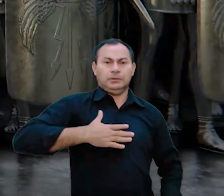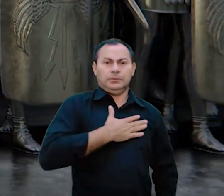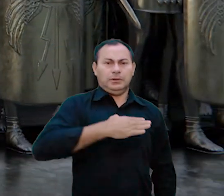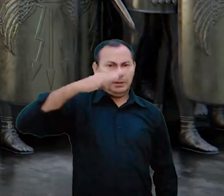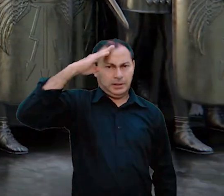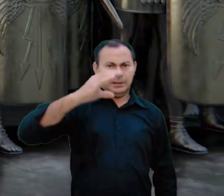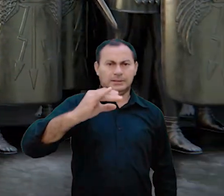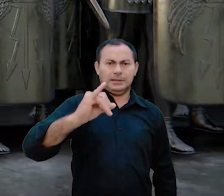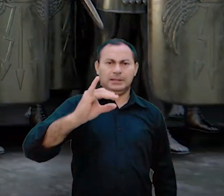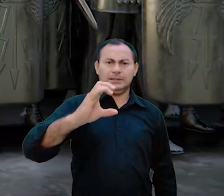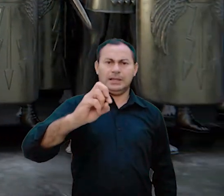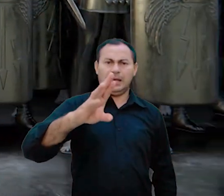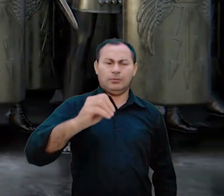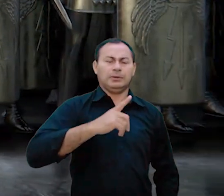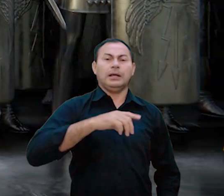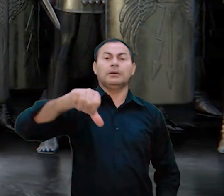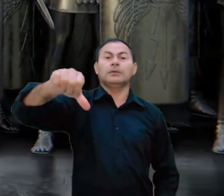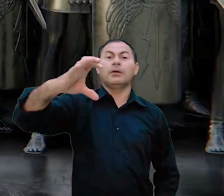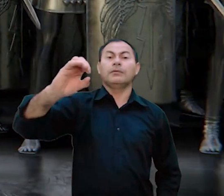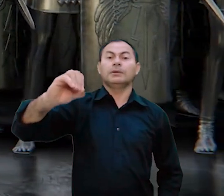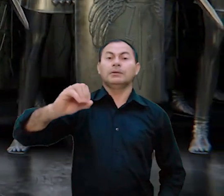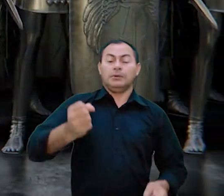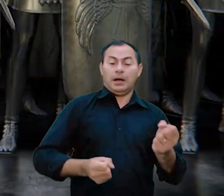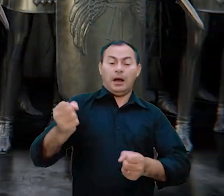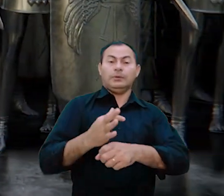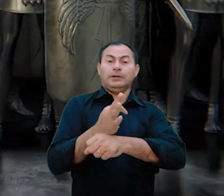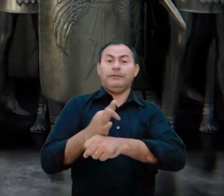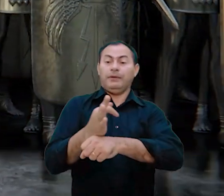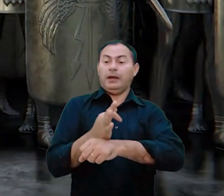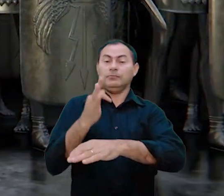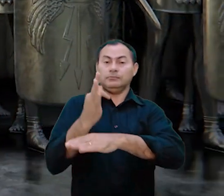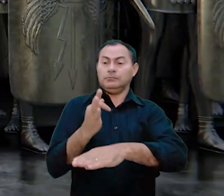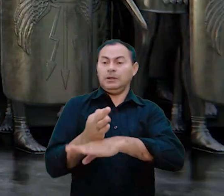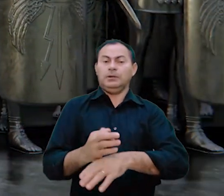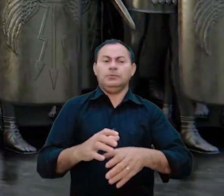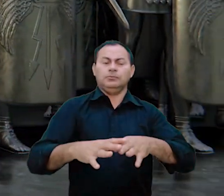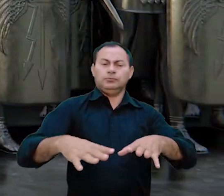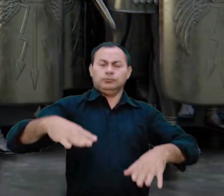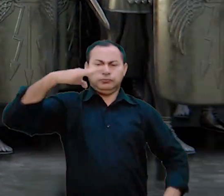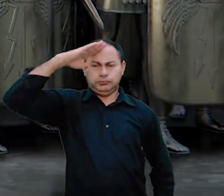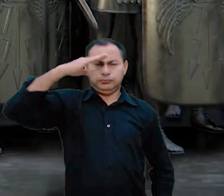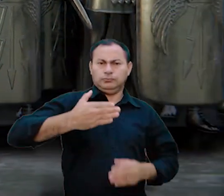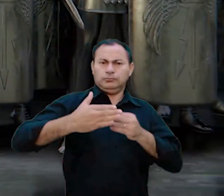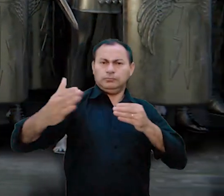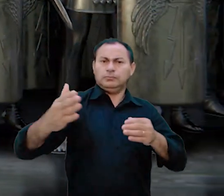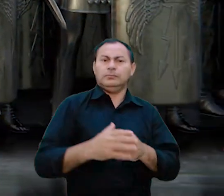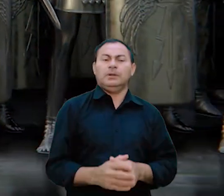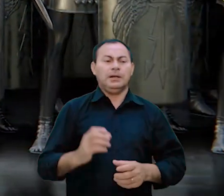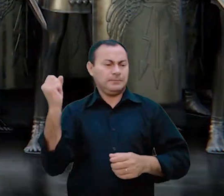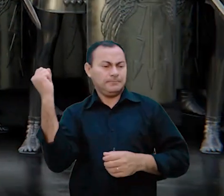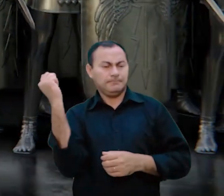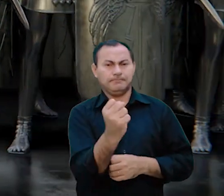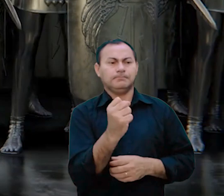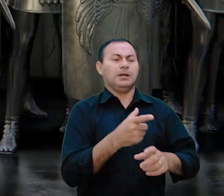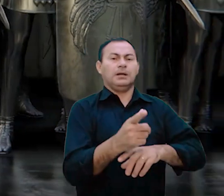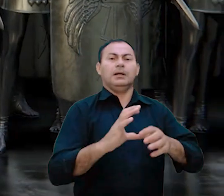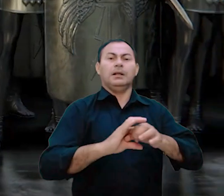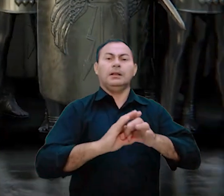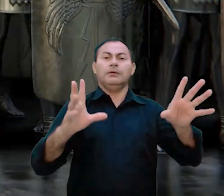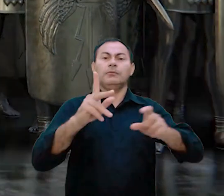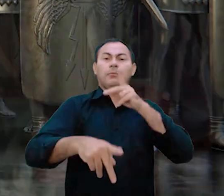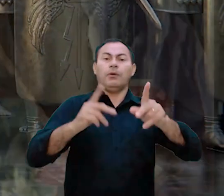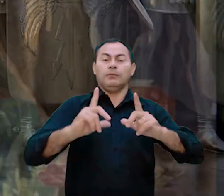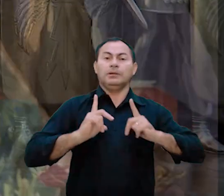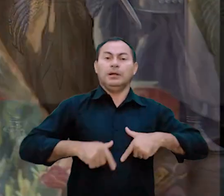ataque o general Cícera, aquele que possui 900 carros de ferro e um grande exército. Ataque-o